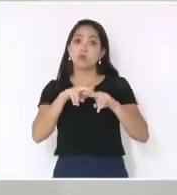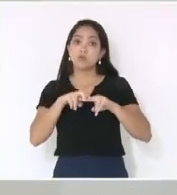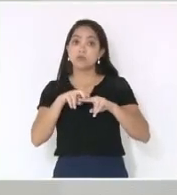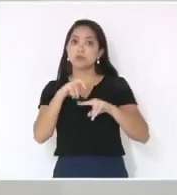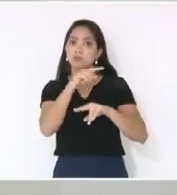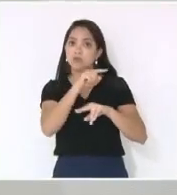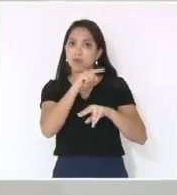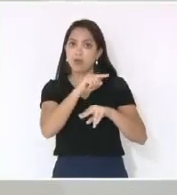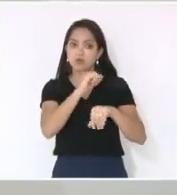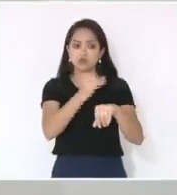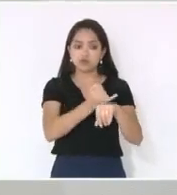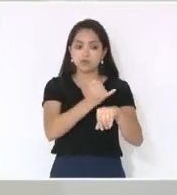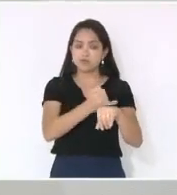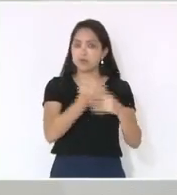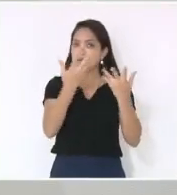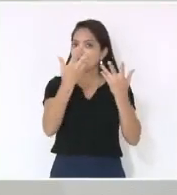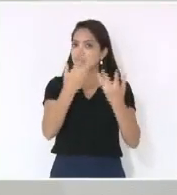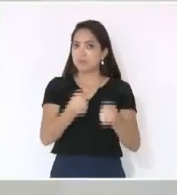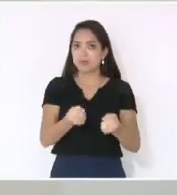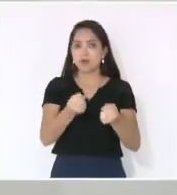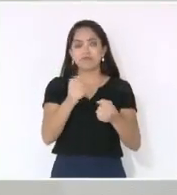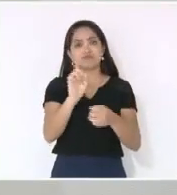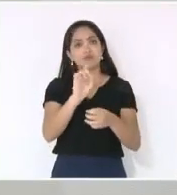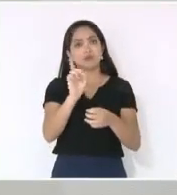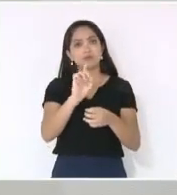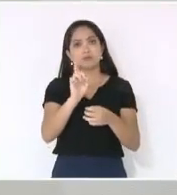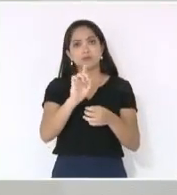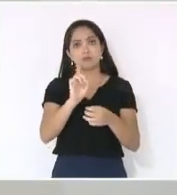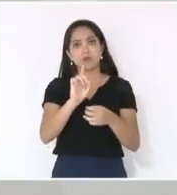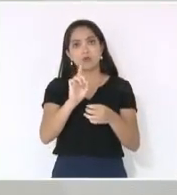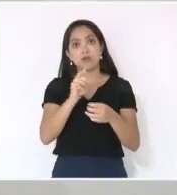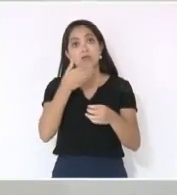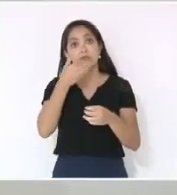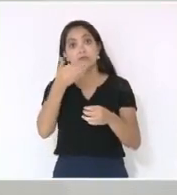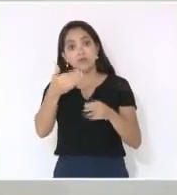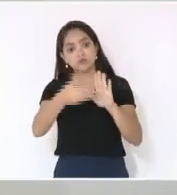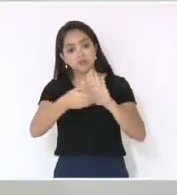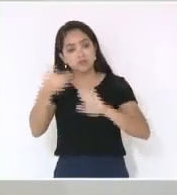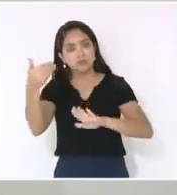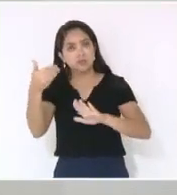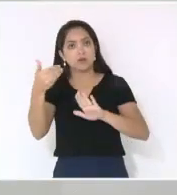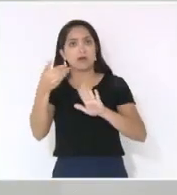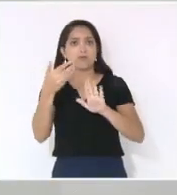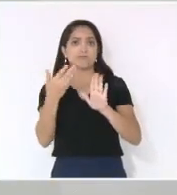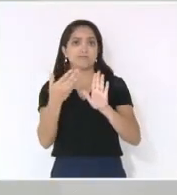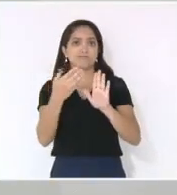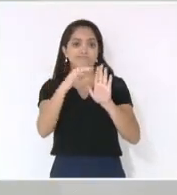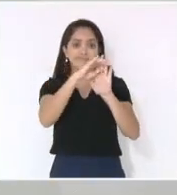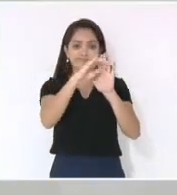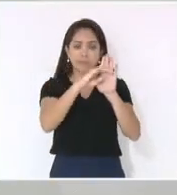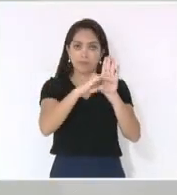pediu ao governador para retirar o projeto da pauta da Comissão de Justiça.